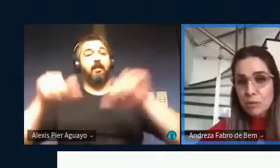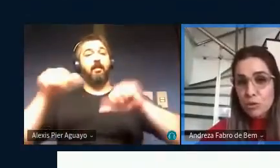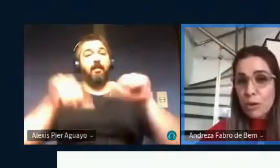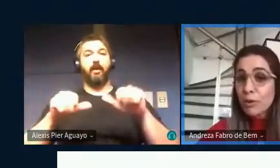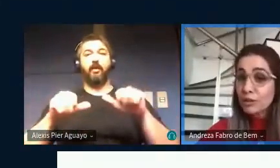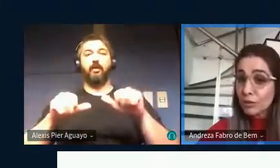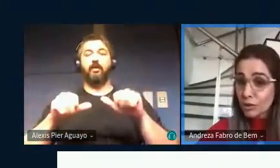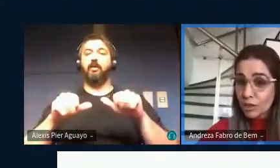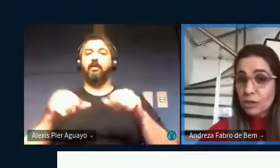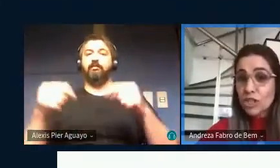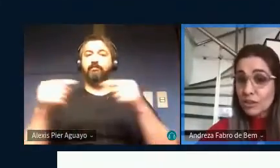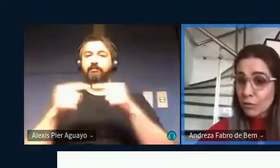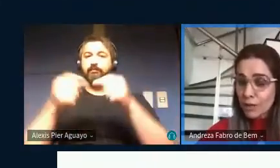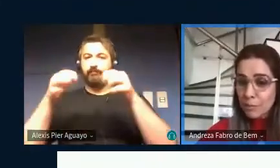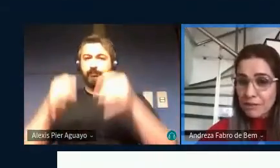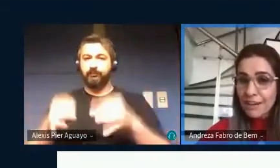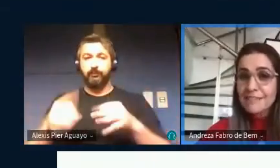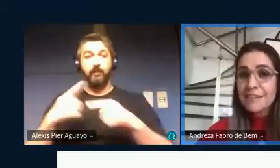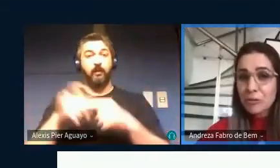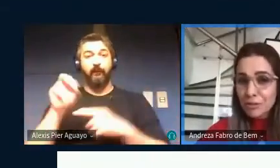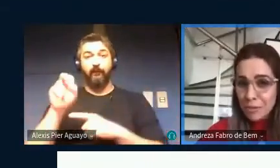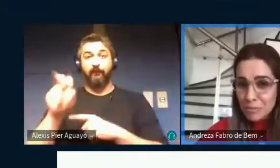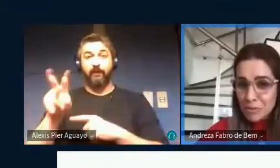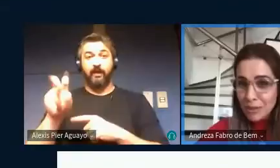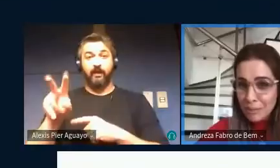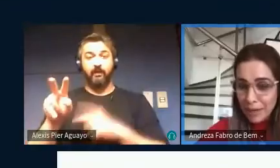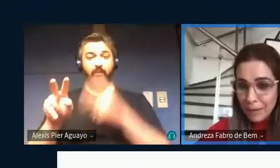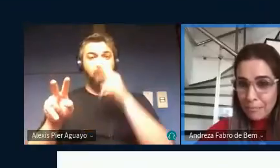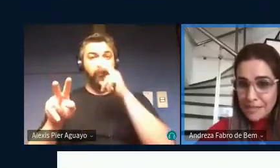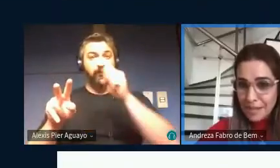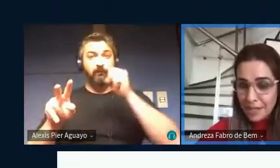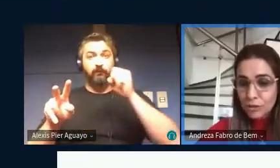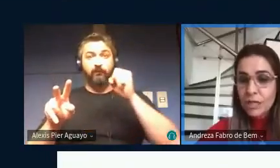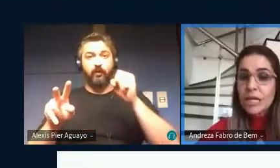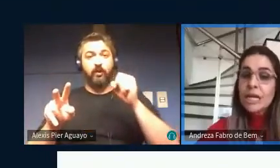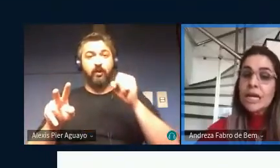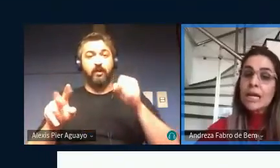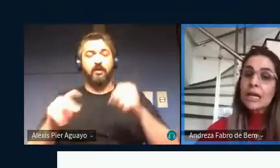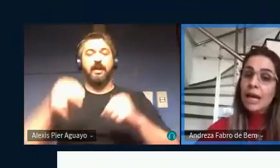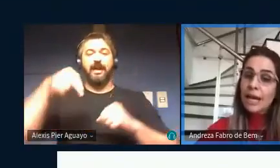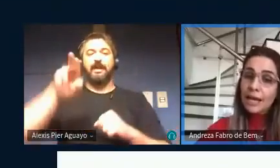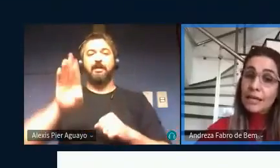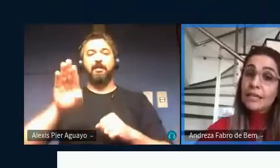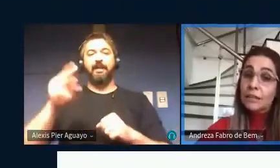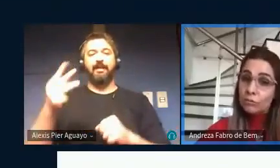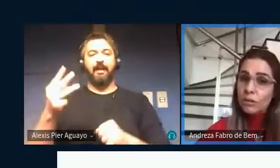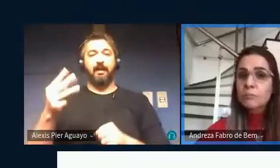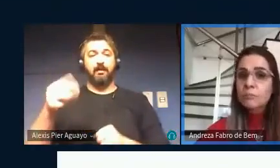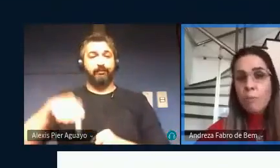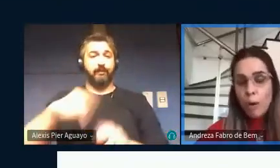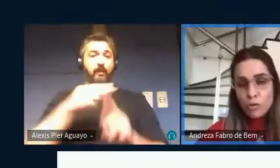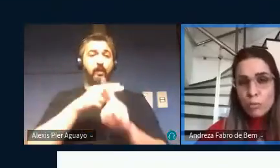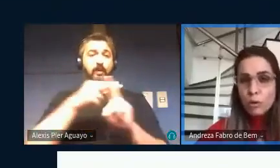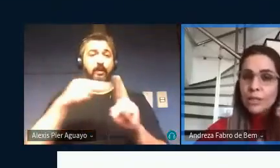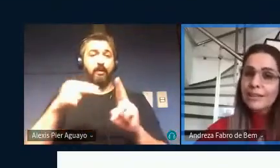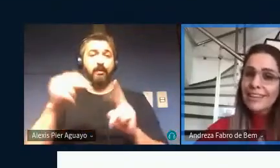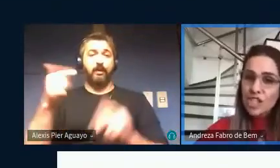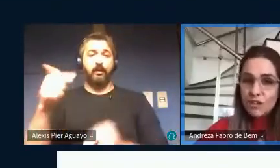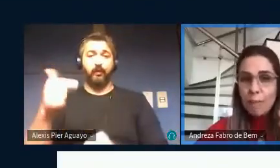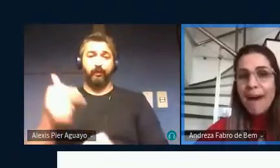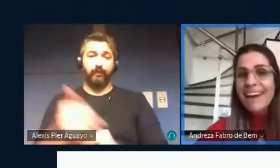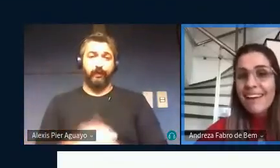então precisaríamos de um laboratório de nível NB3, que não temos na UNB, certo? Então, nós propomos